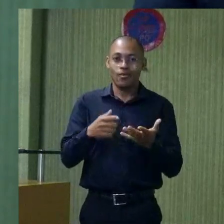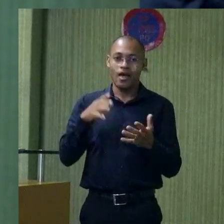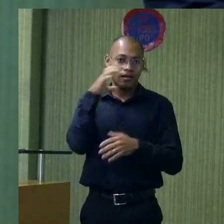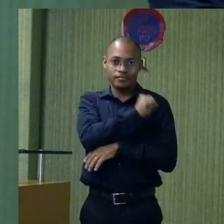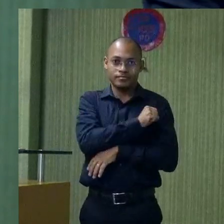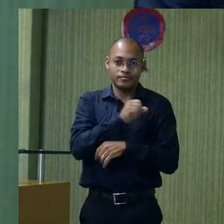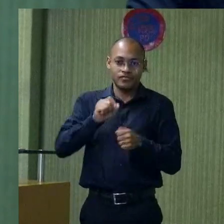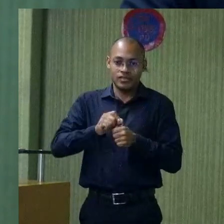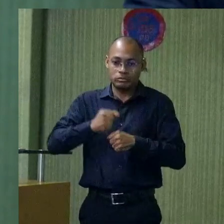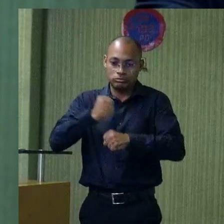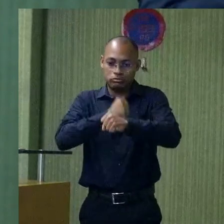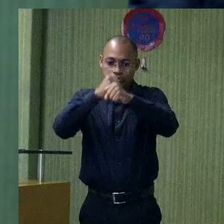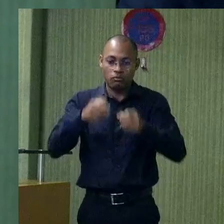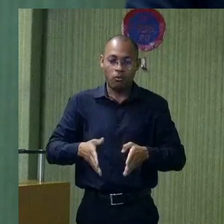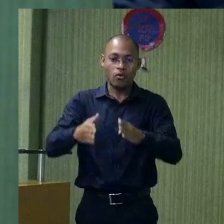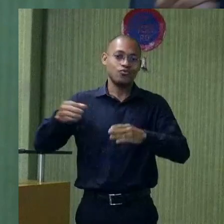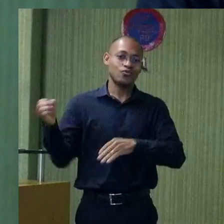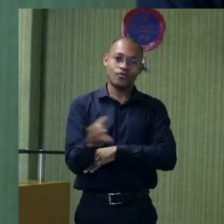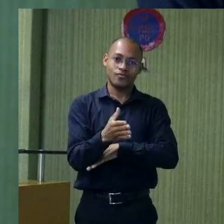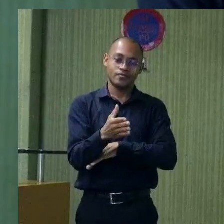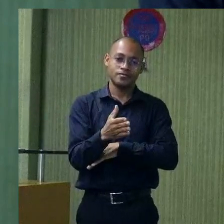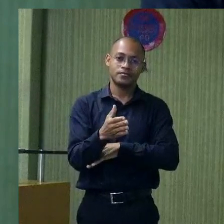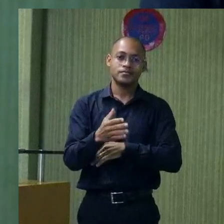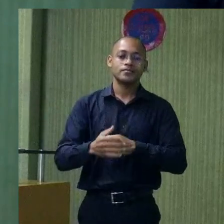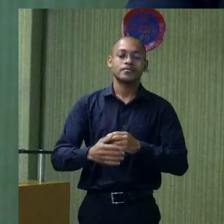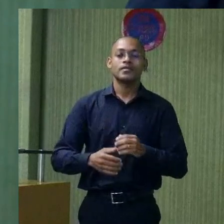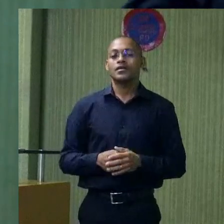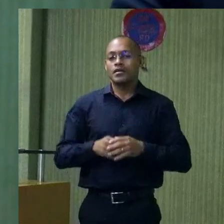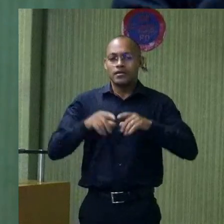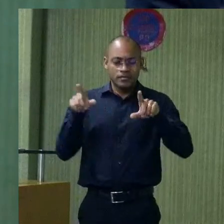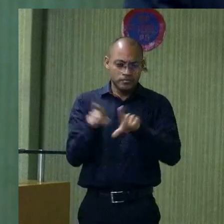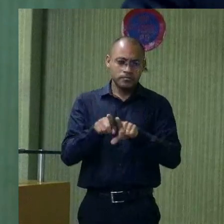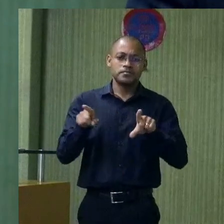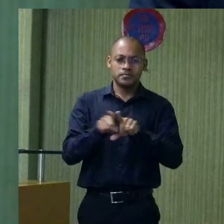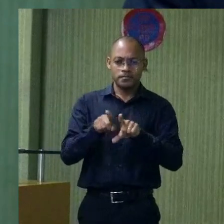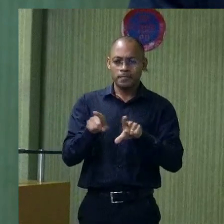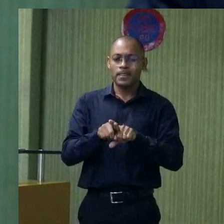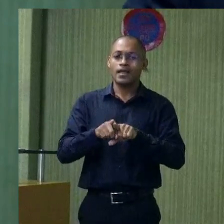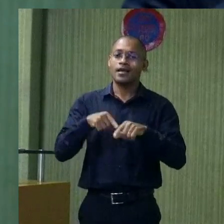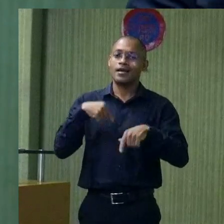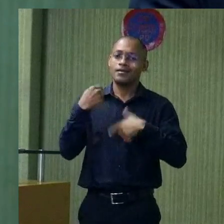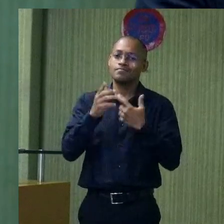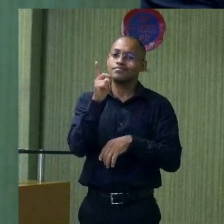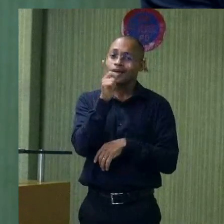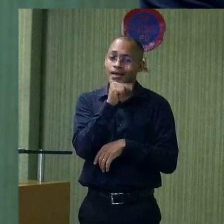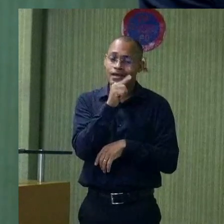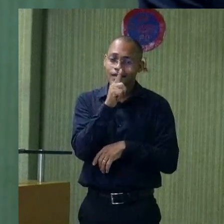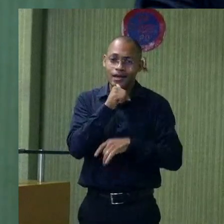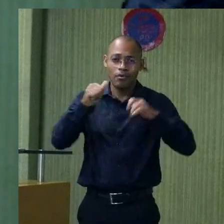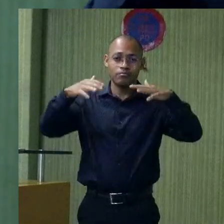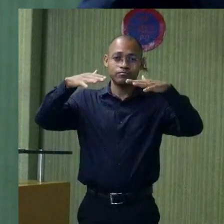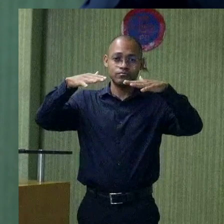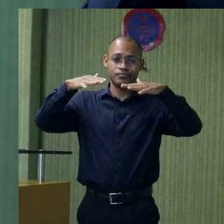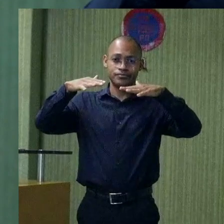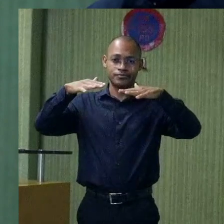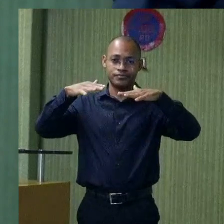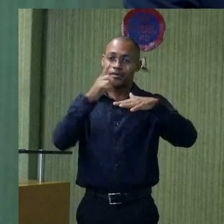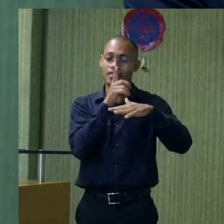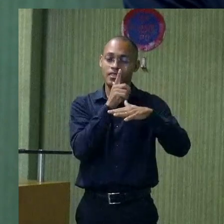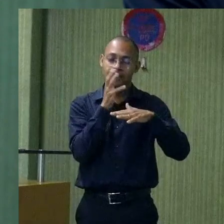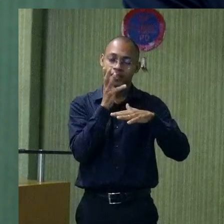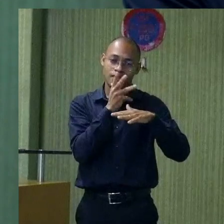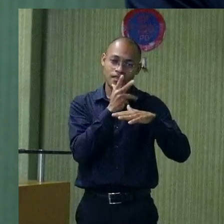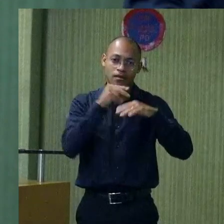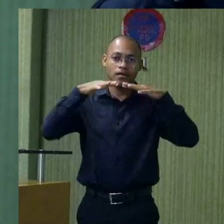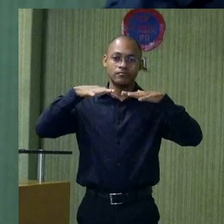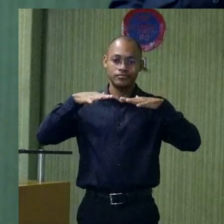dias e fora isso a água baixou eh lentamente então muitas semanas nós vivenciamos a imagem